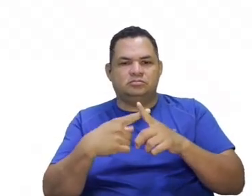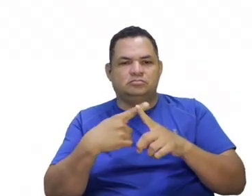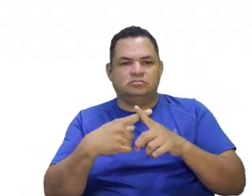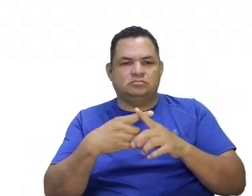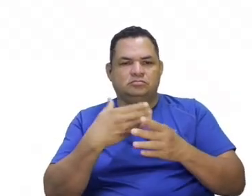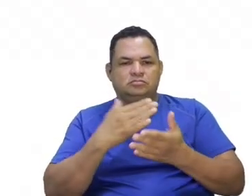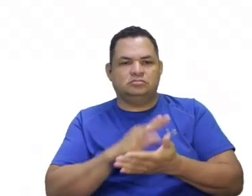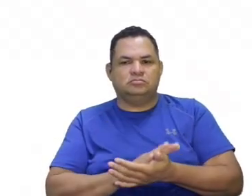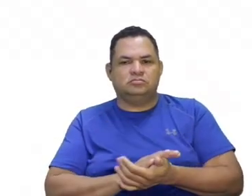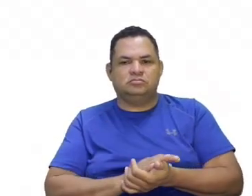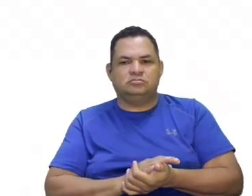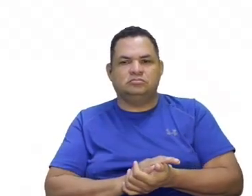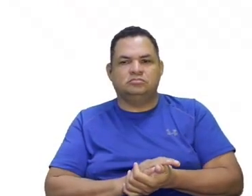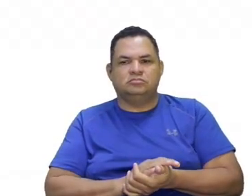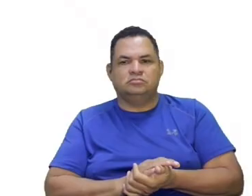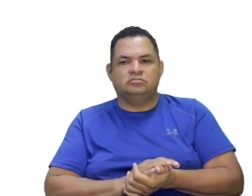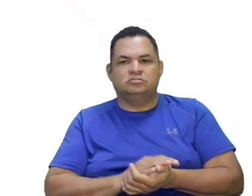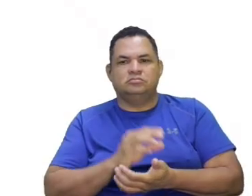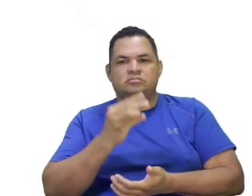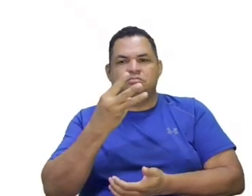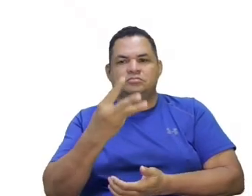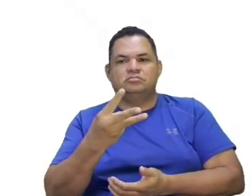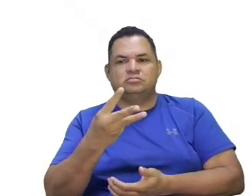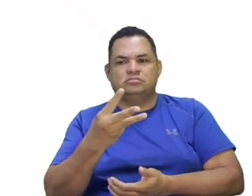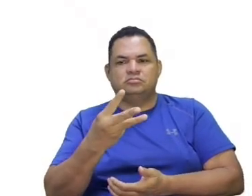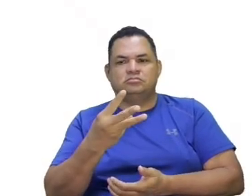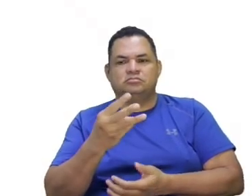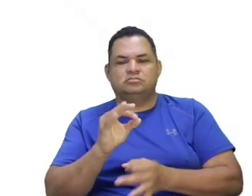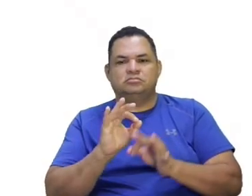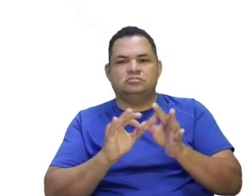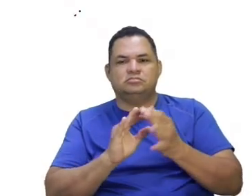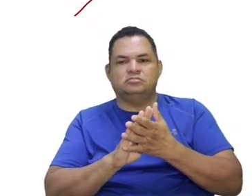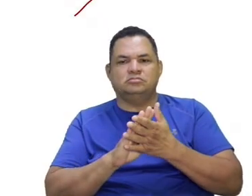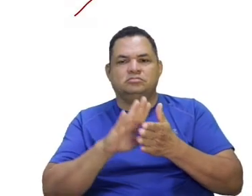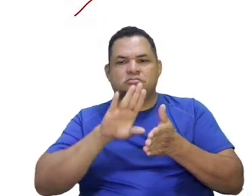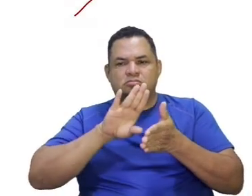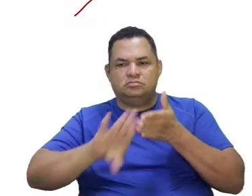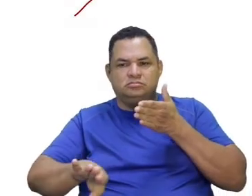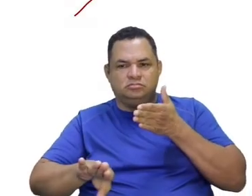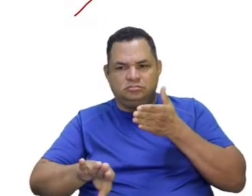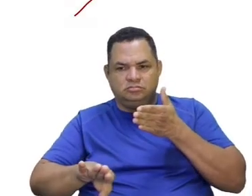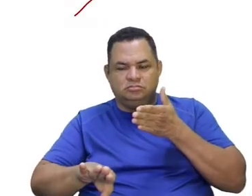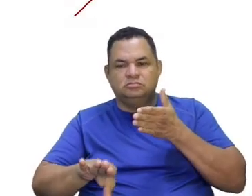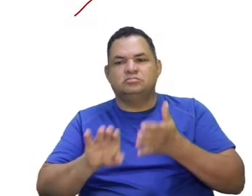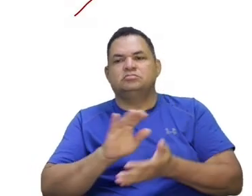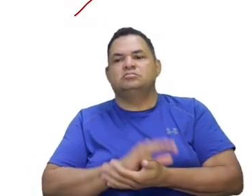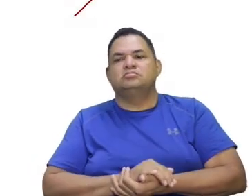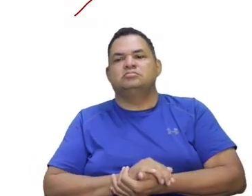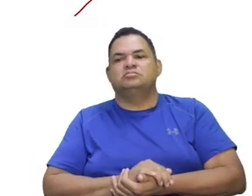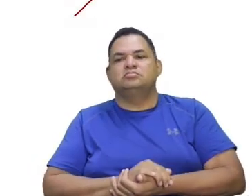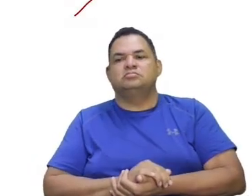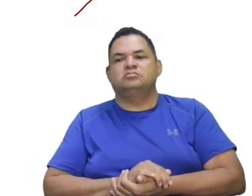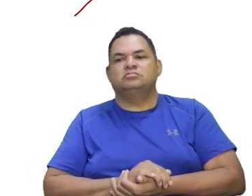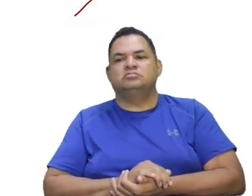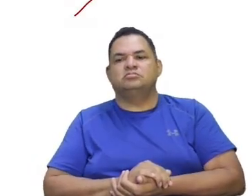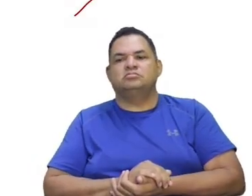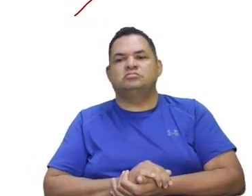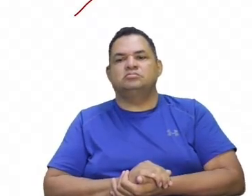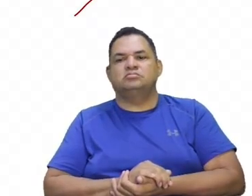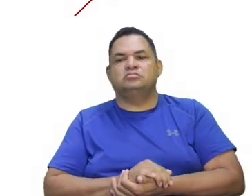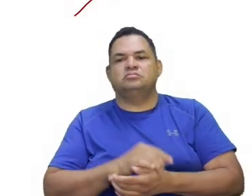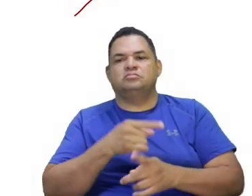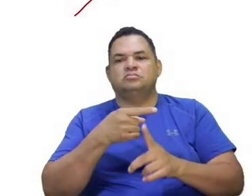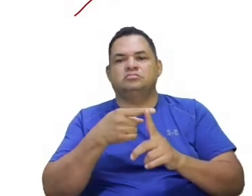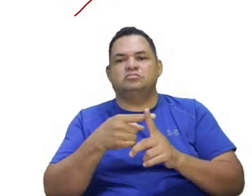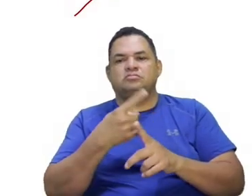que retirar 3 elétrons. Então, eu vou retirar esse nível aqui e mais